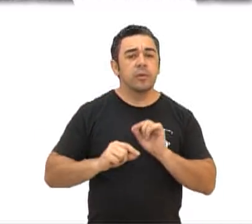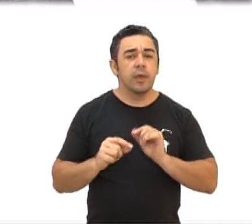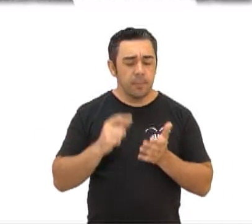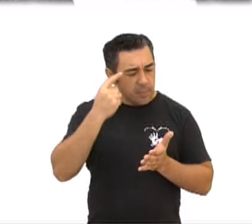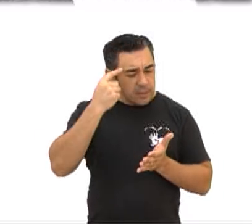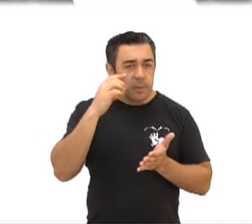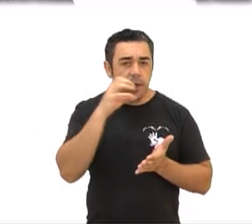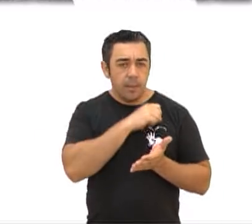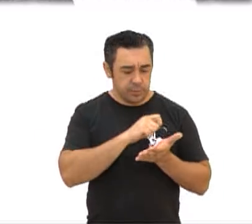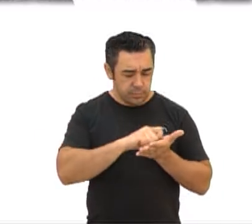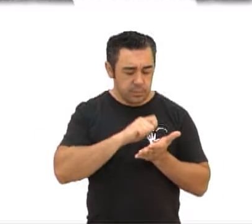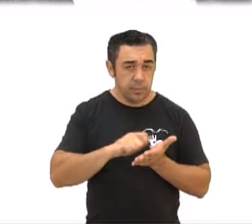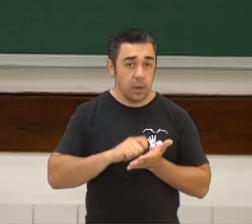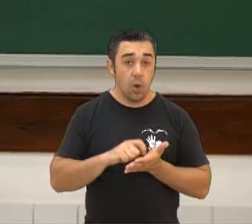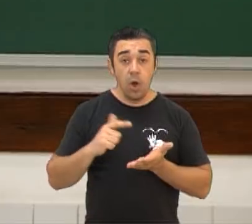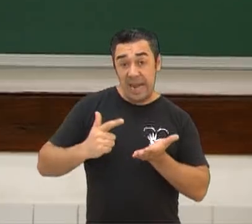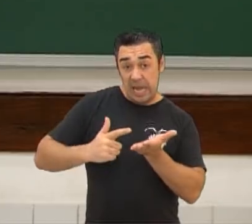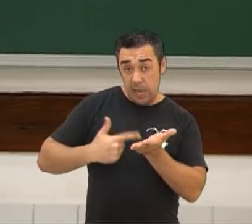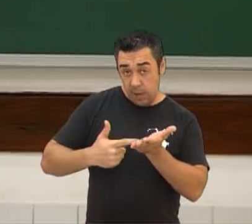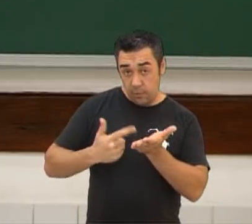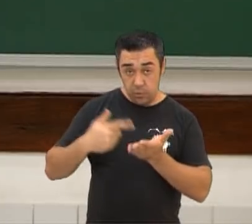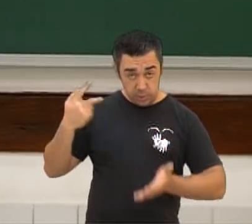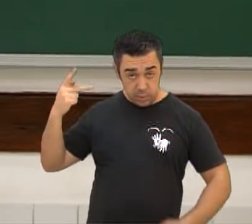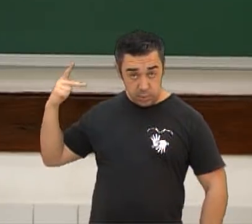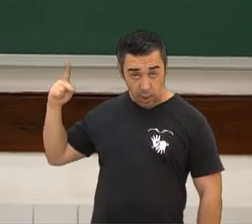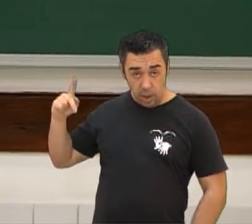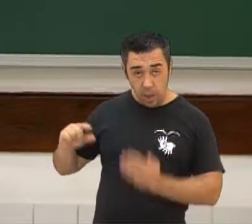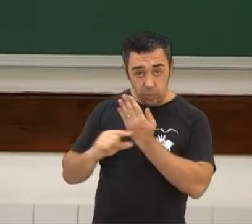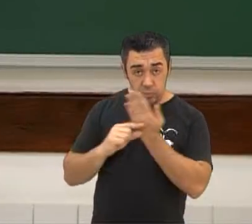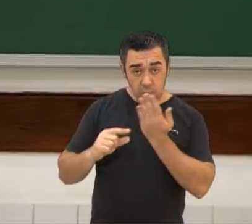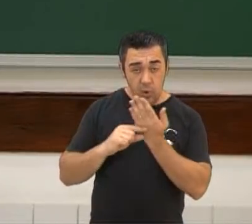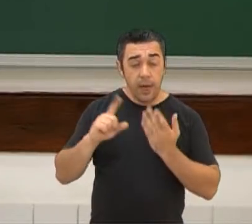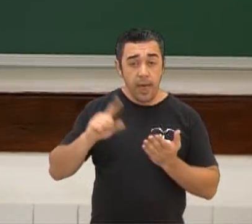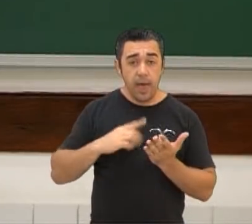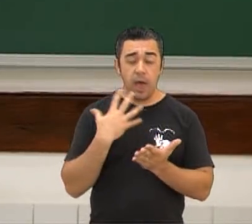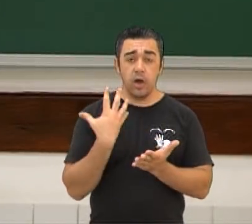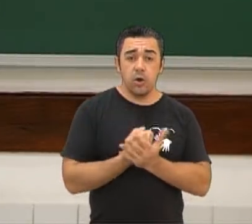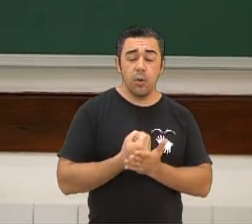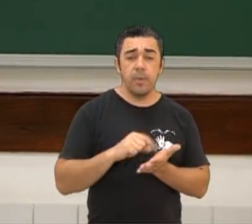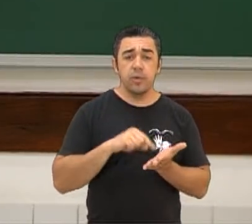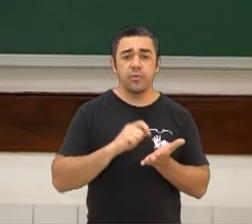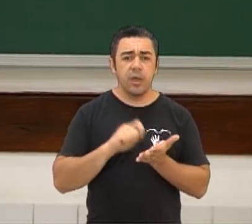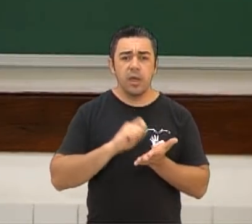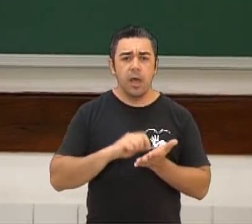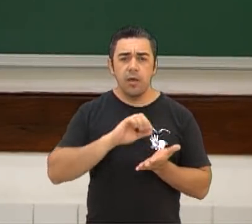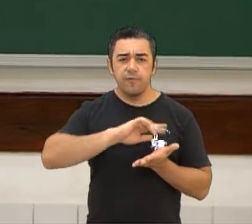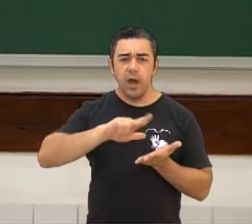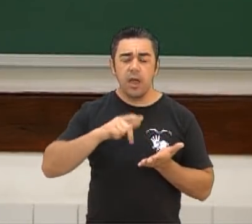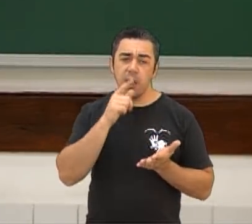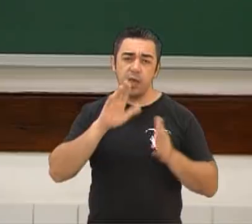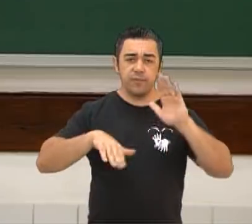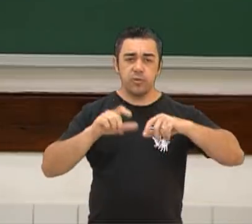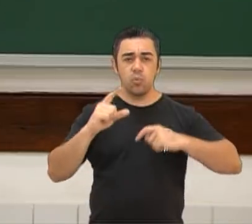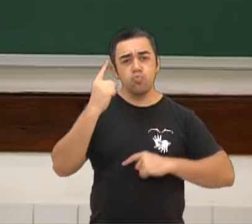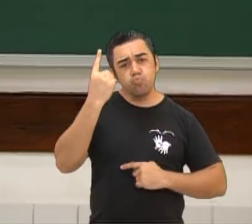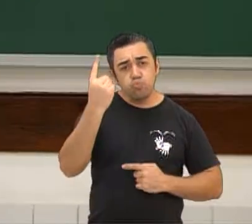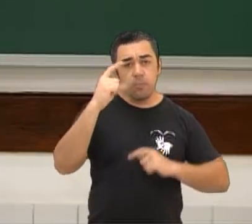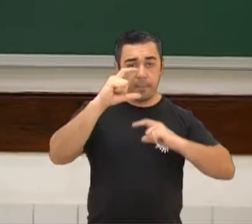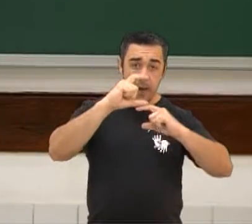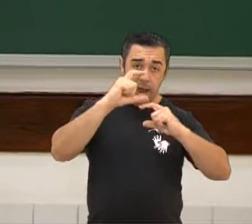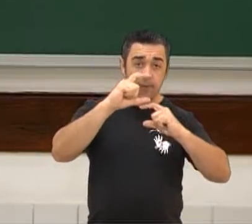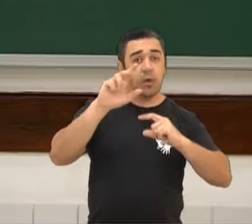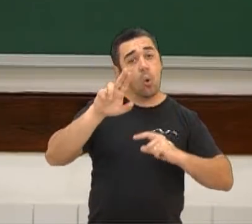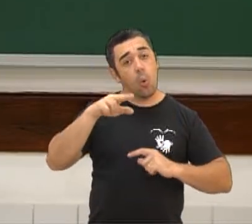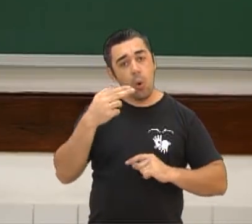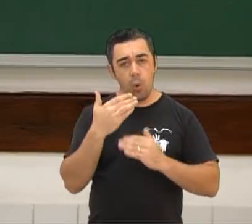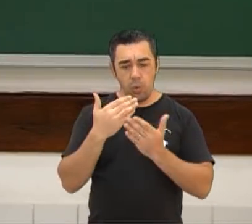desenvolvimento, conclusão, né? É um compilado de vários textos, vários raciocínios ali, né? Que vai de um parágrafo até algumas páginas, isso